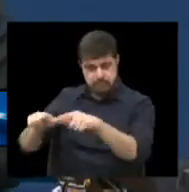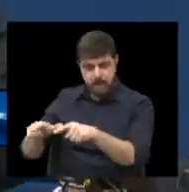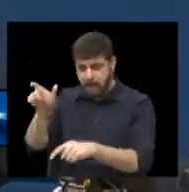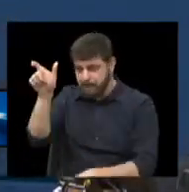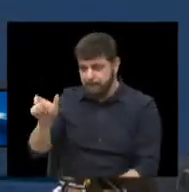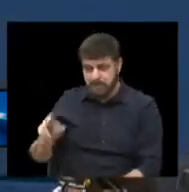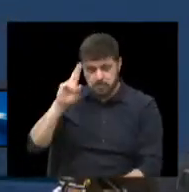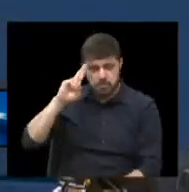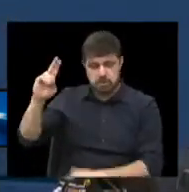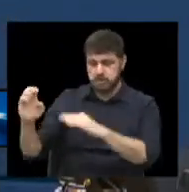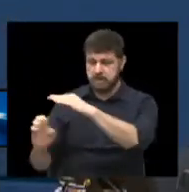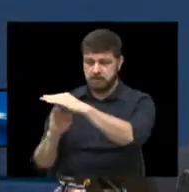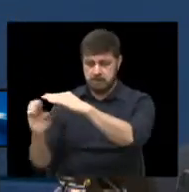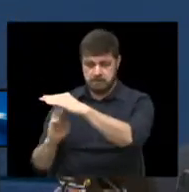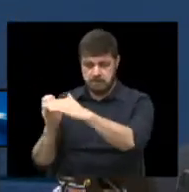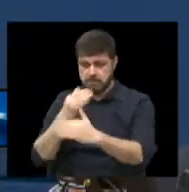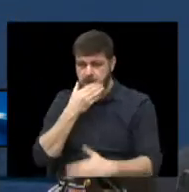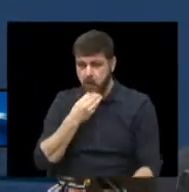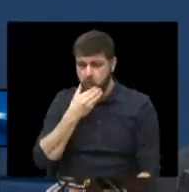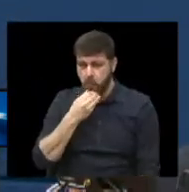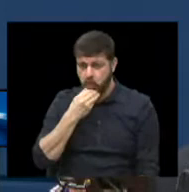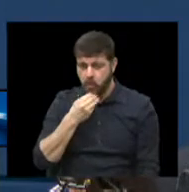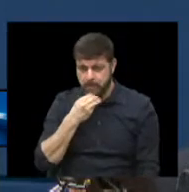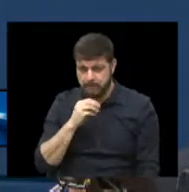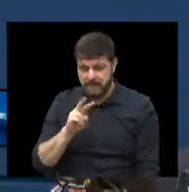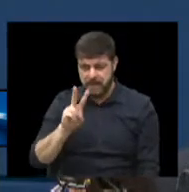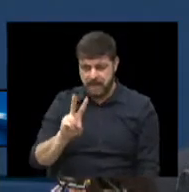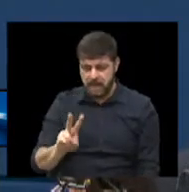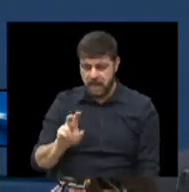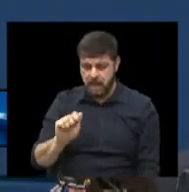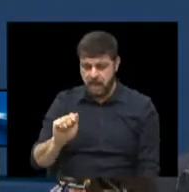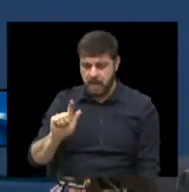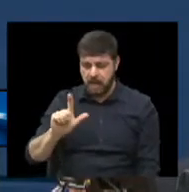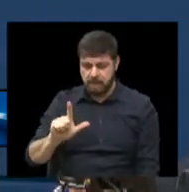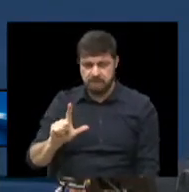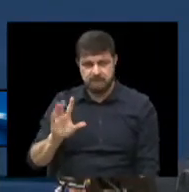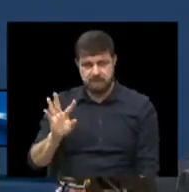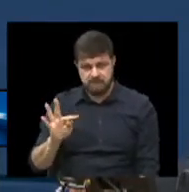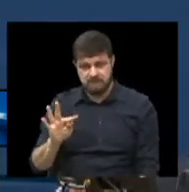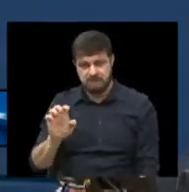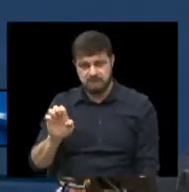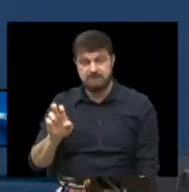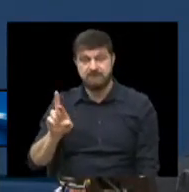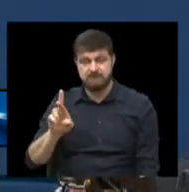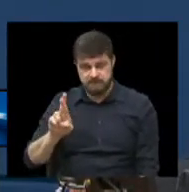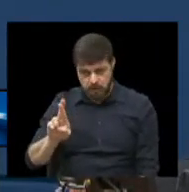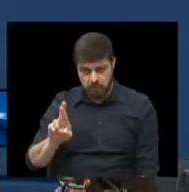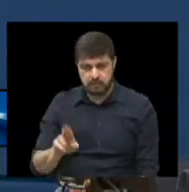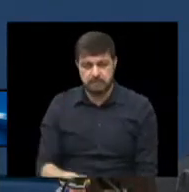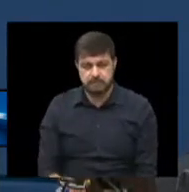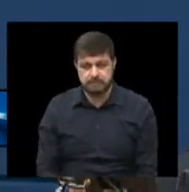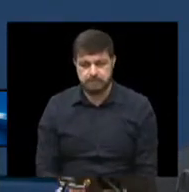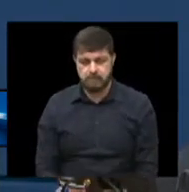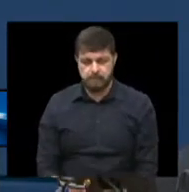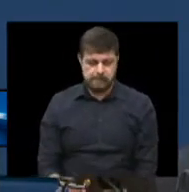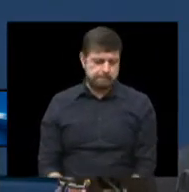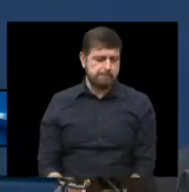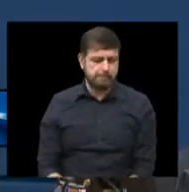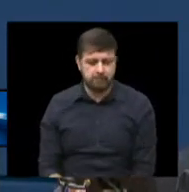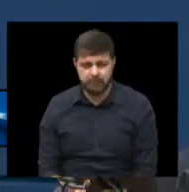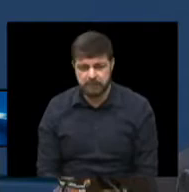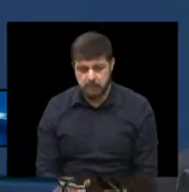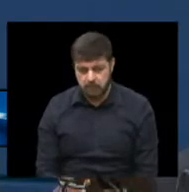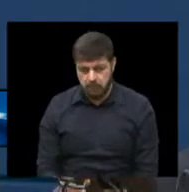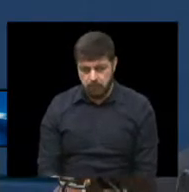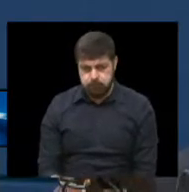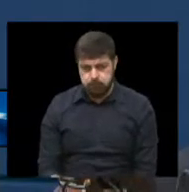Coutinho Nogueira a Walter Rezende de Oliveira em data diversa da prevista na resolução